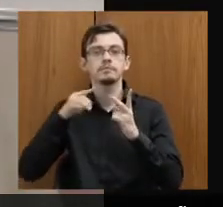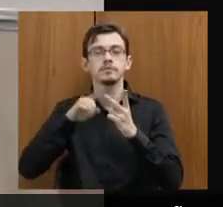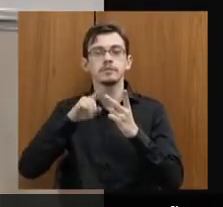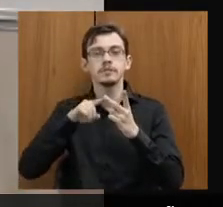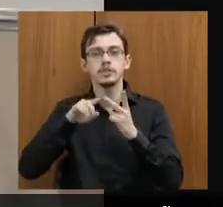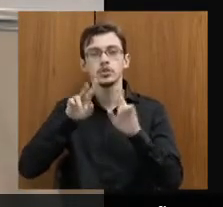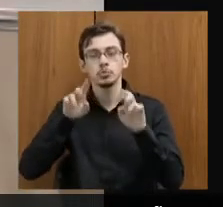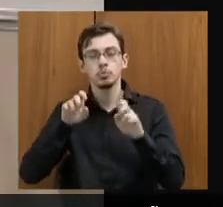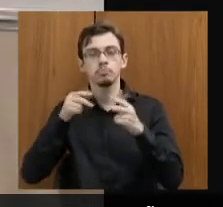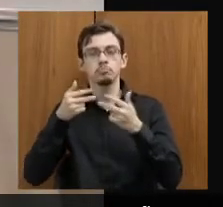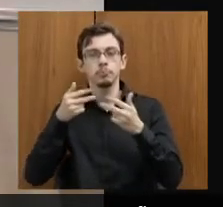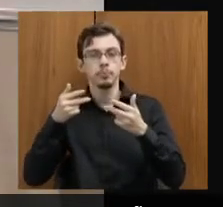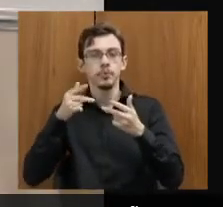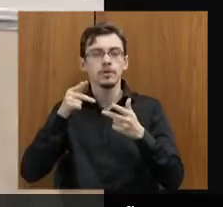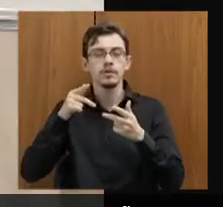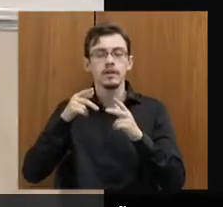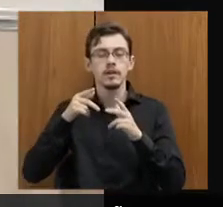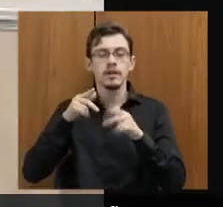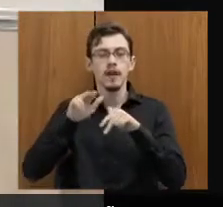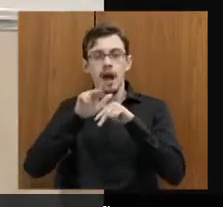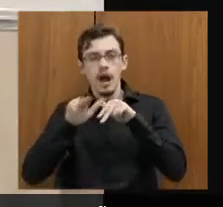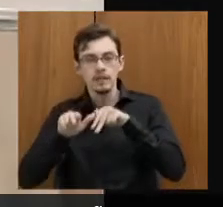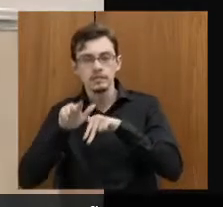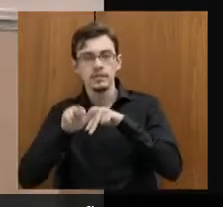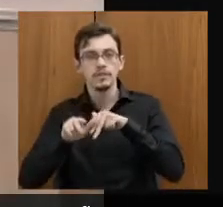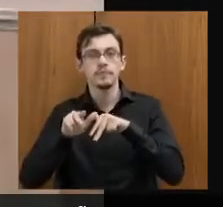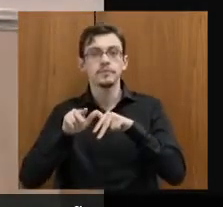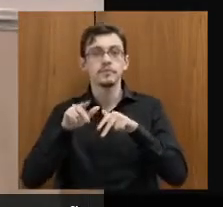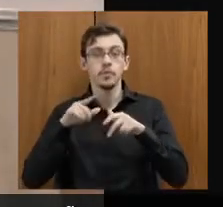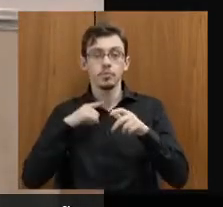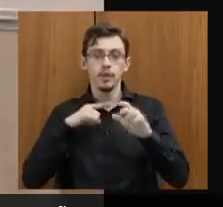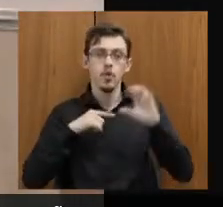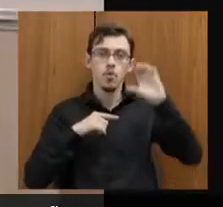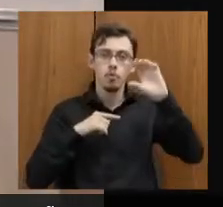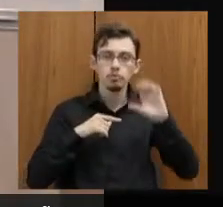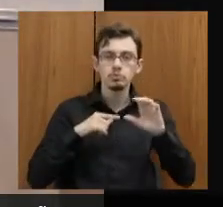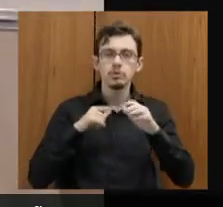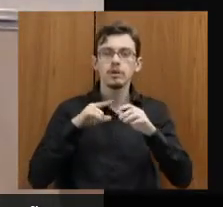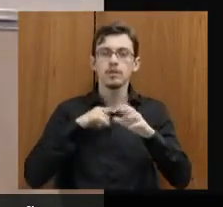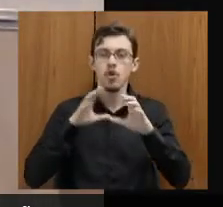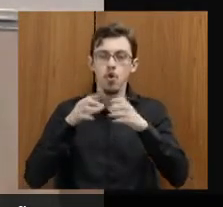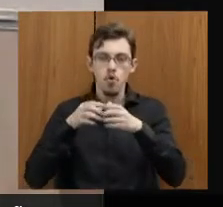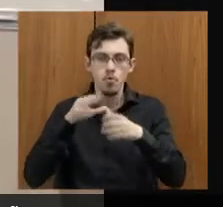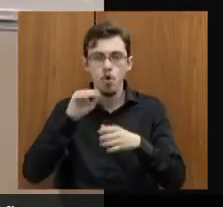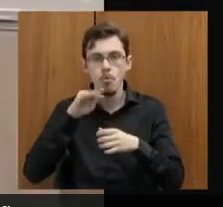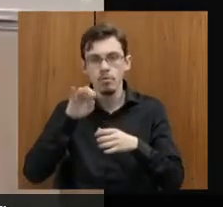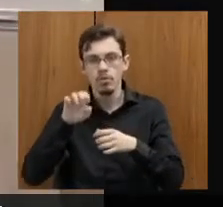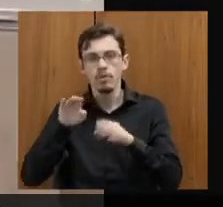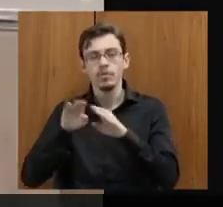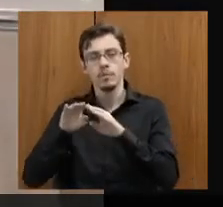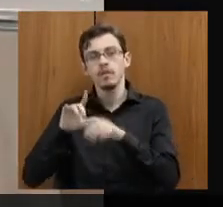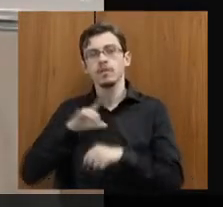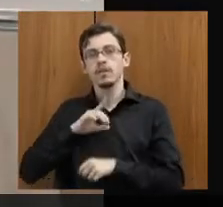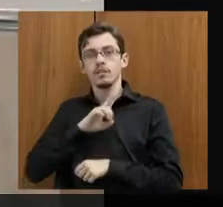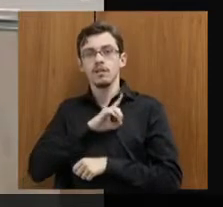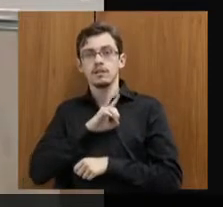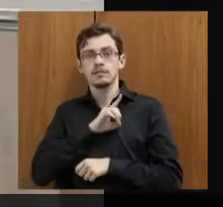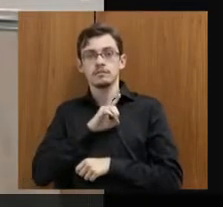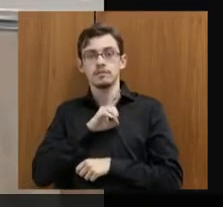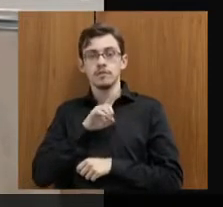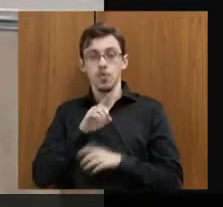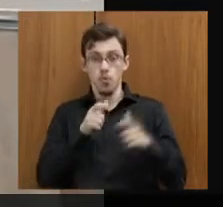Então são três ferramentas e depois né ajuste funcionais aí colocado né pra infecção o enfrentamento ao racismo que está de Minas